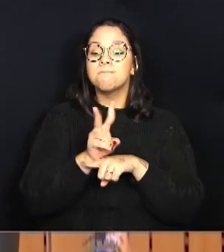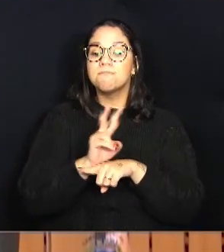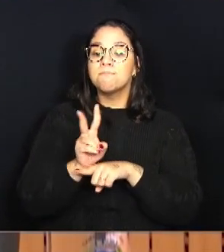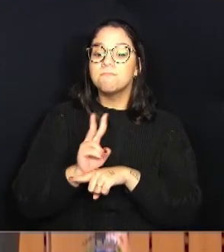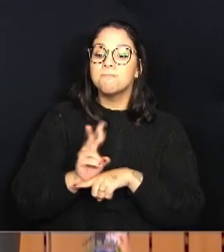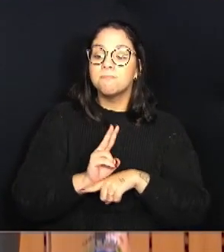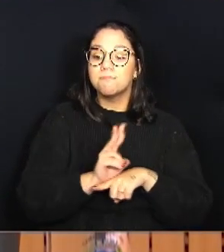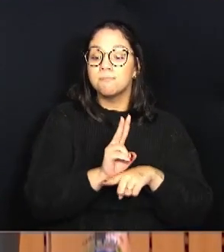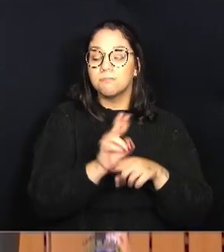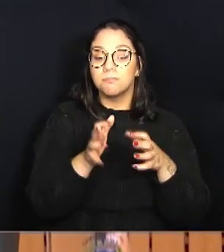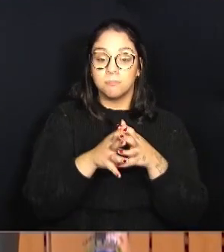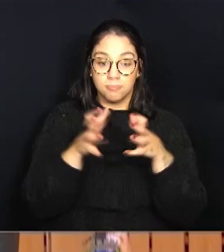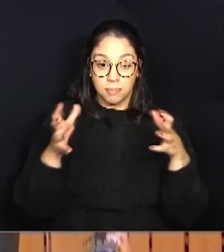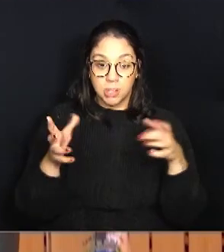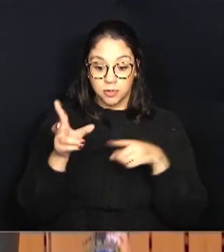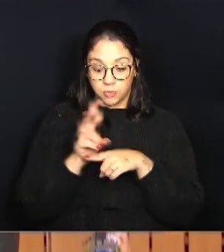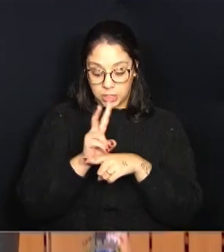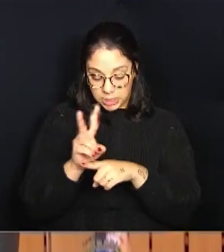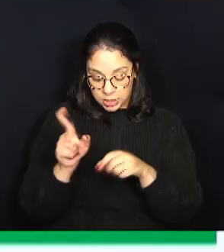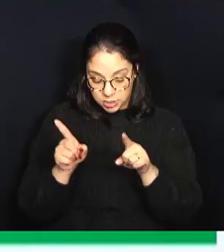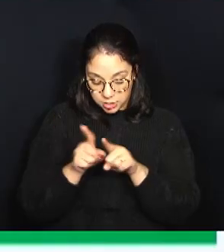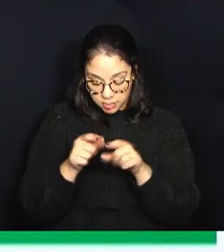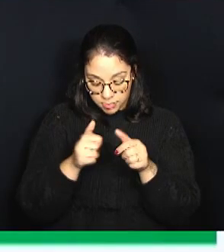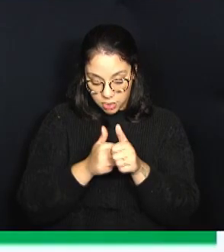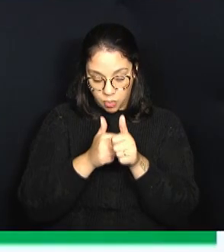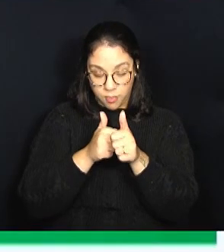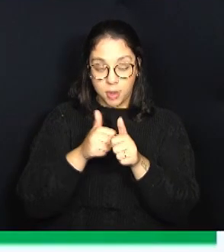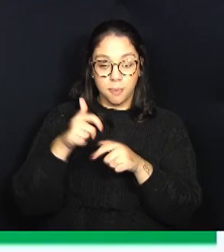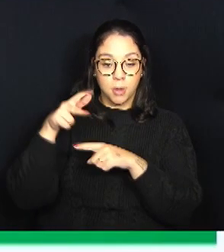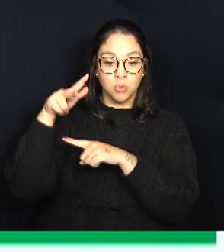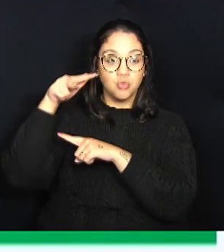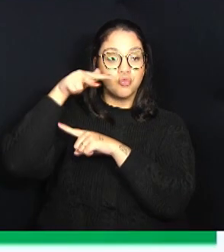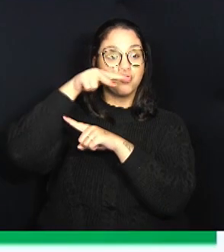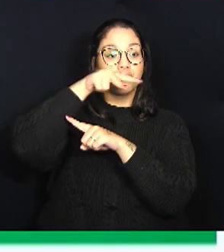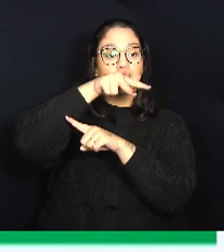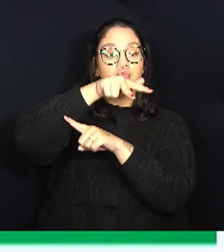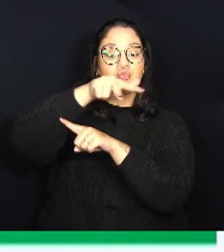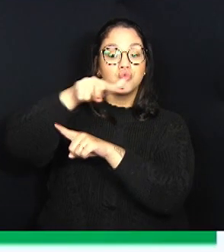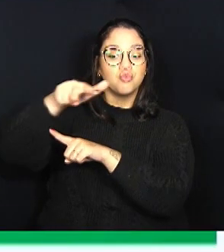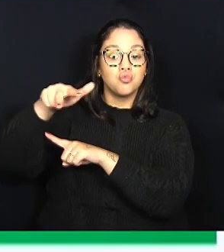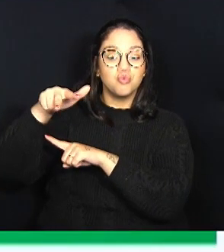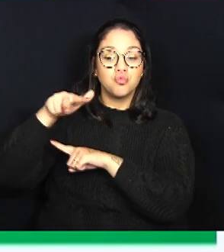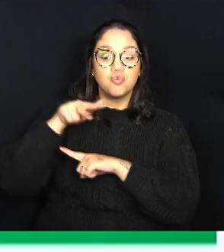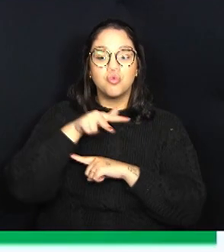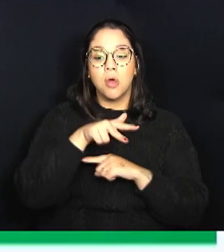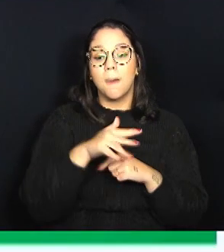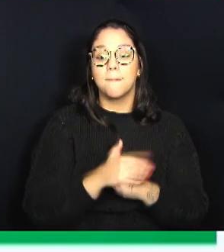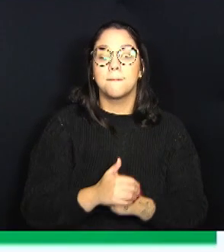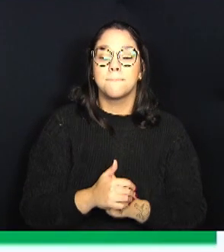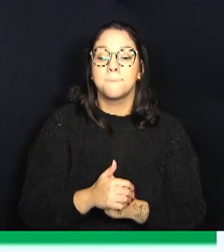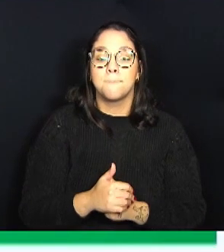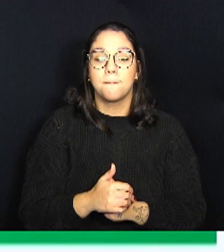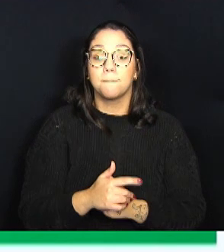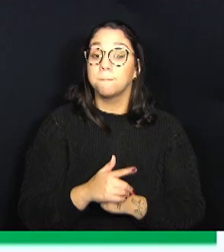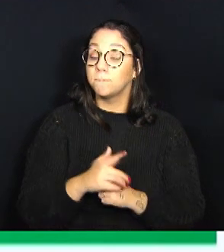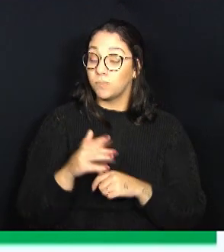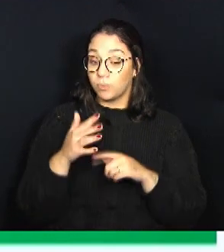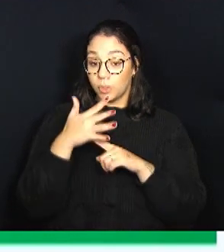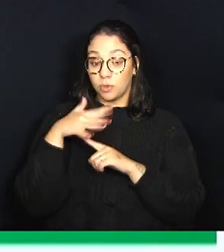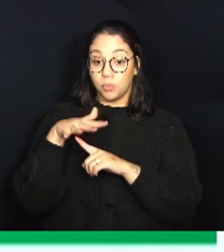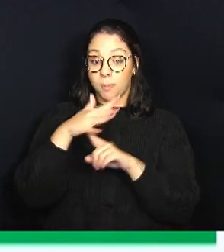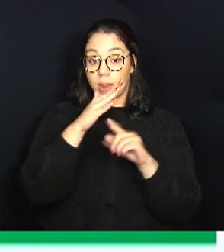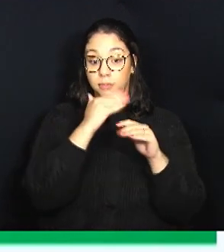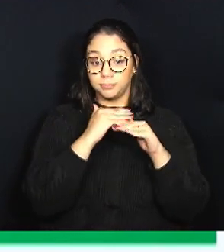de fiscais, com acompanhamento por satélite. Menezes afirmou que a iniciativa dos parques lineares está entre